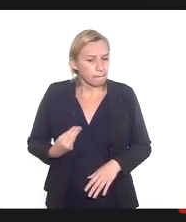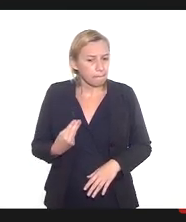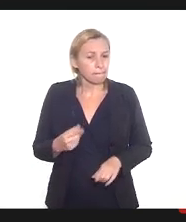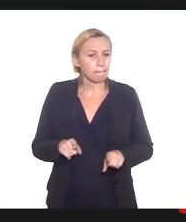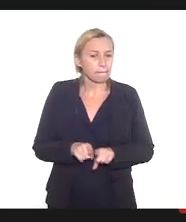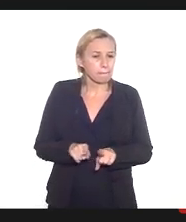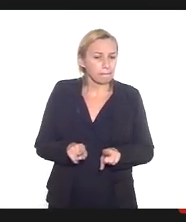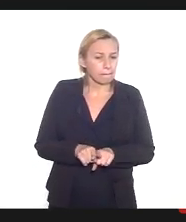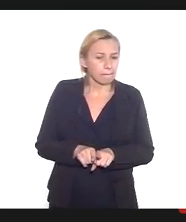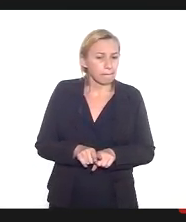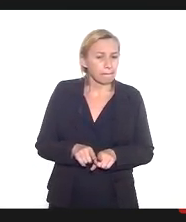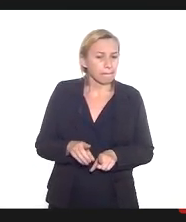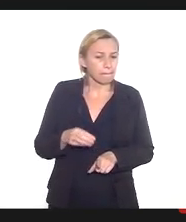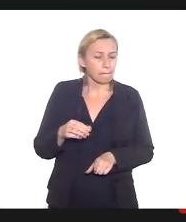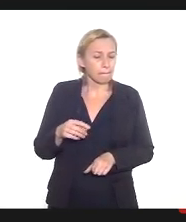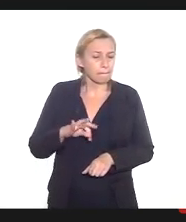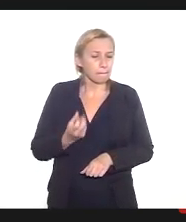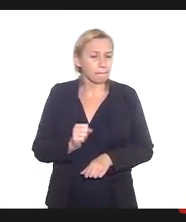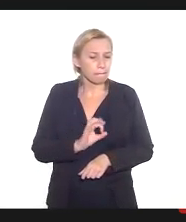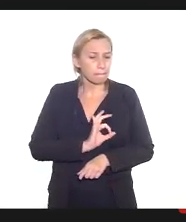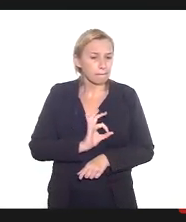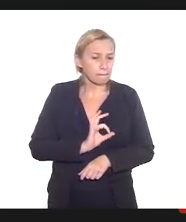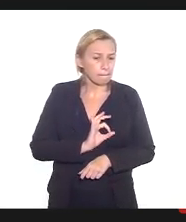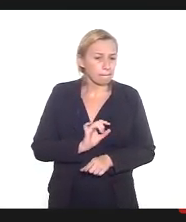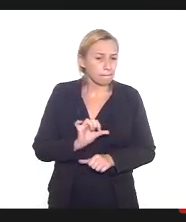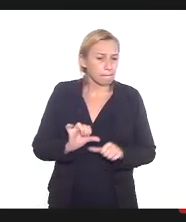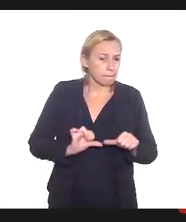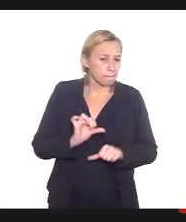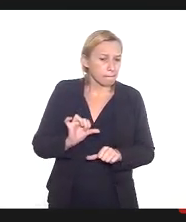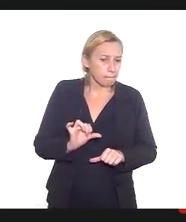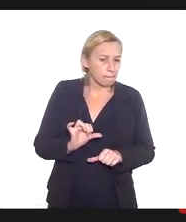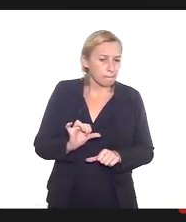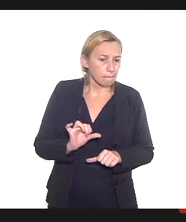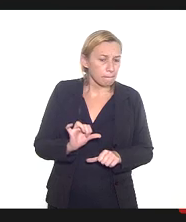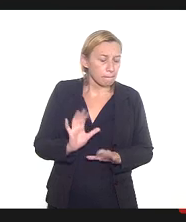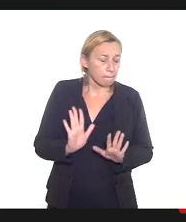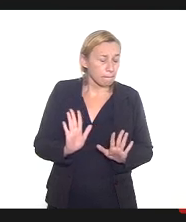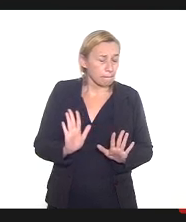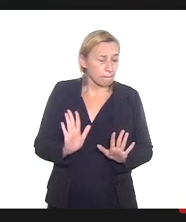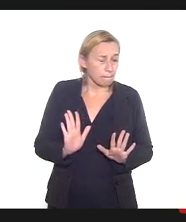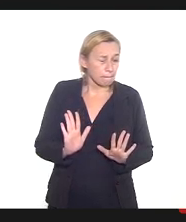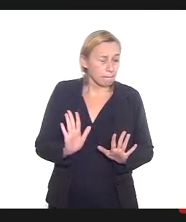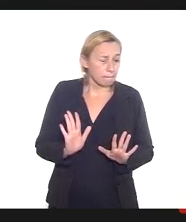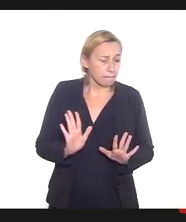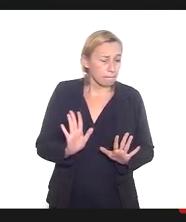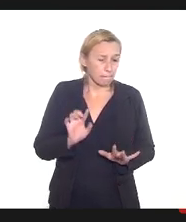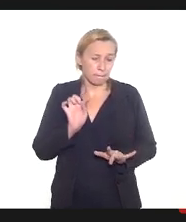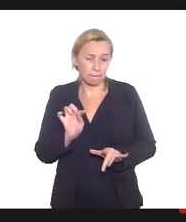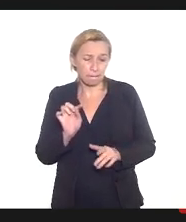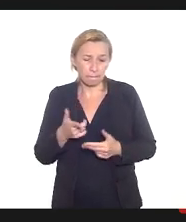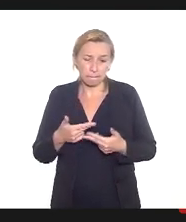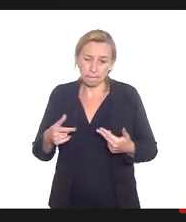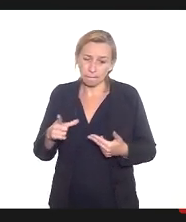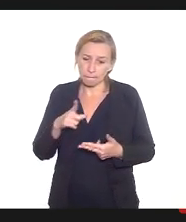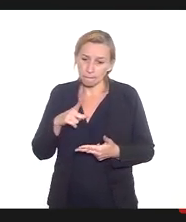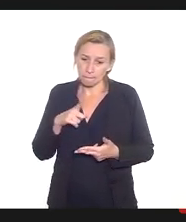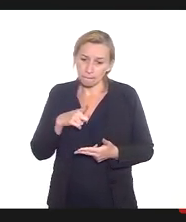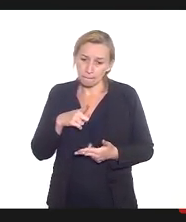deputada Marta né é mudou seis por meia dúzia porque uma coisa você ter o